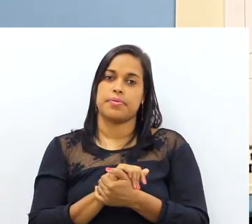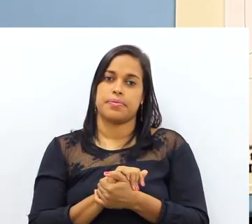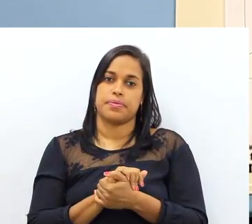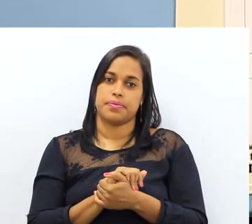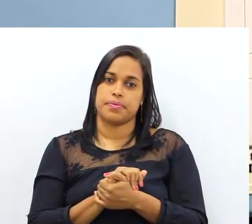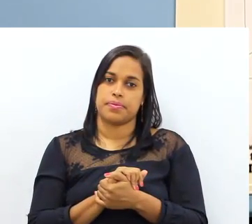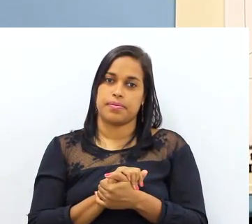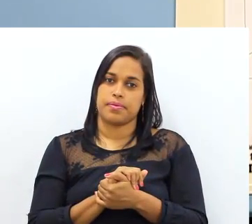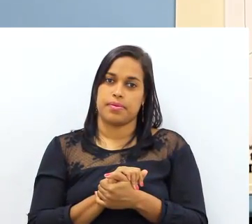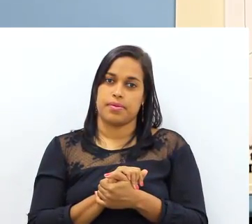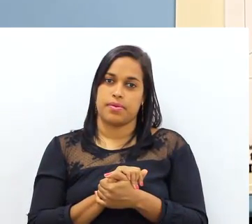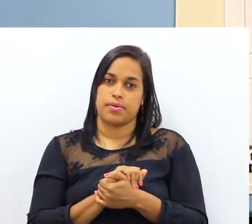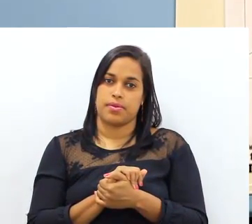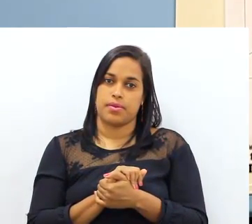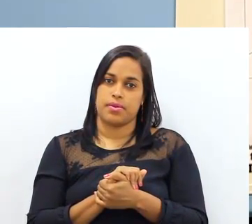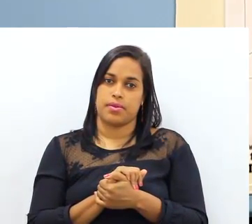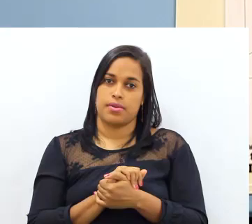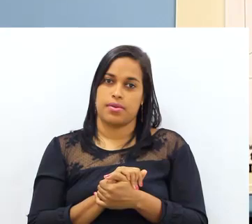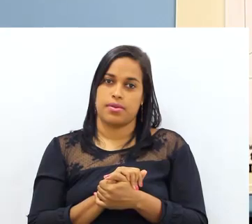meu